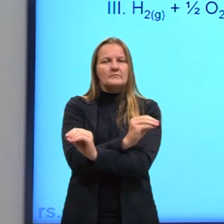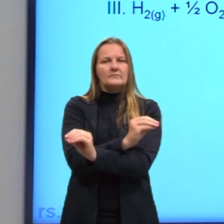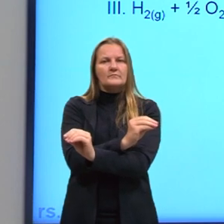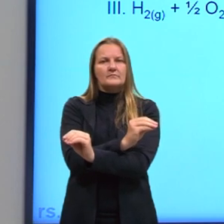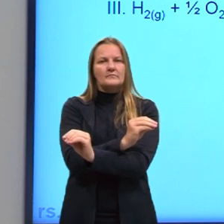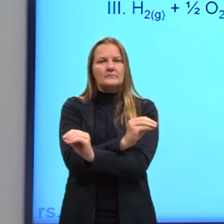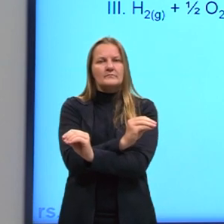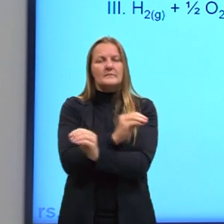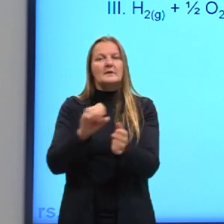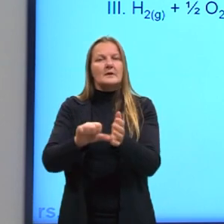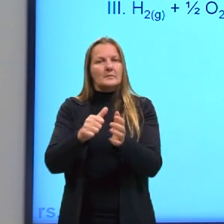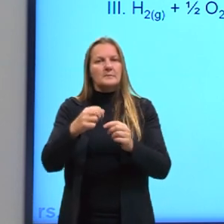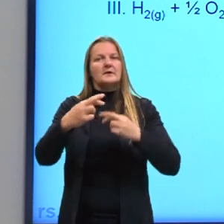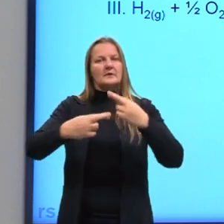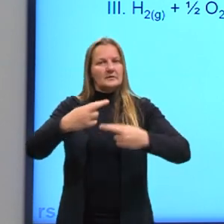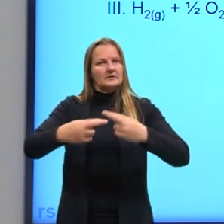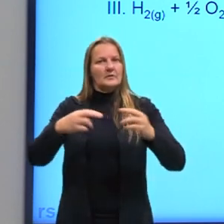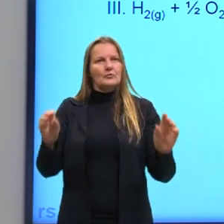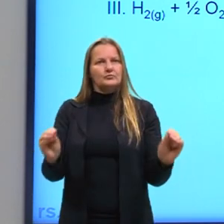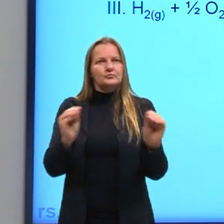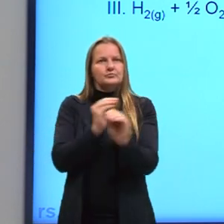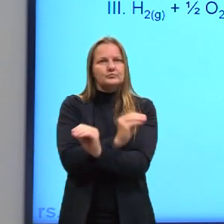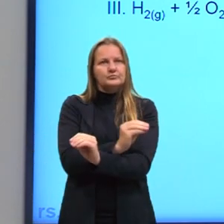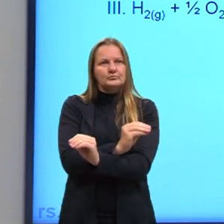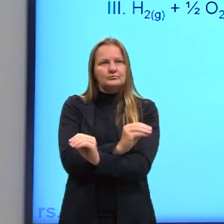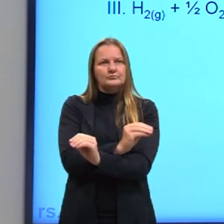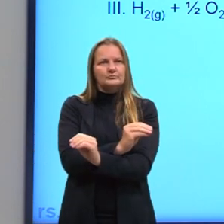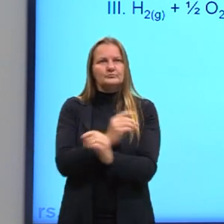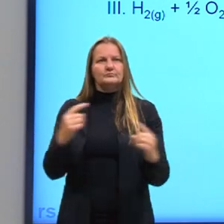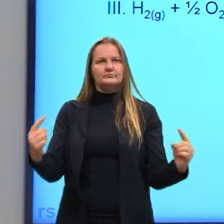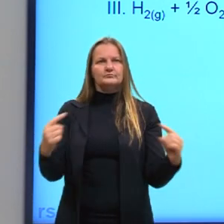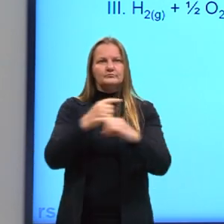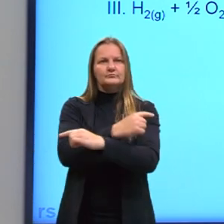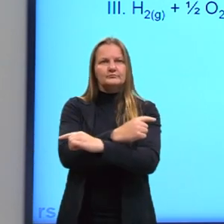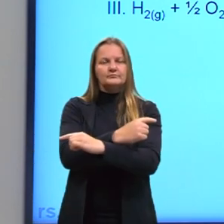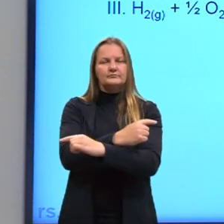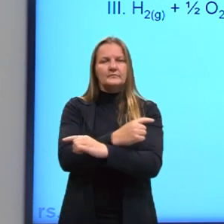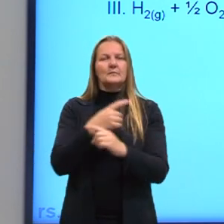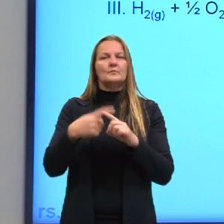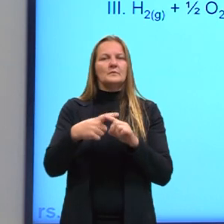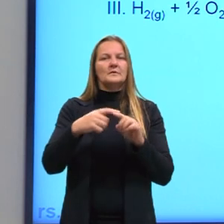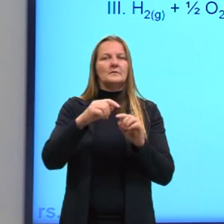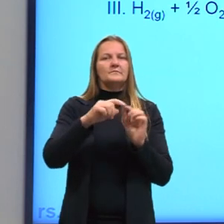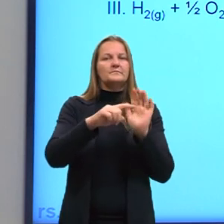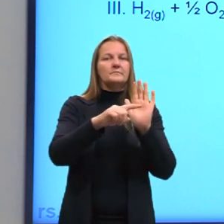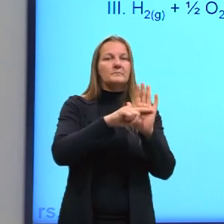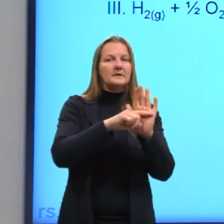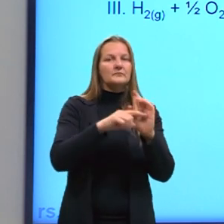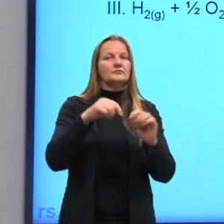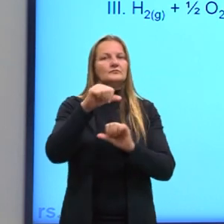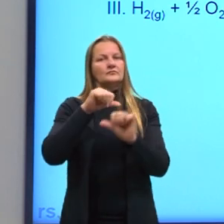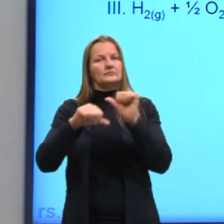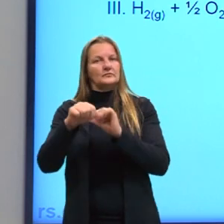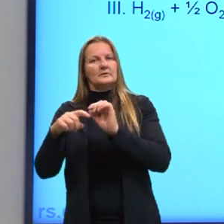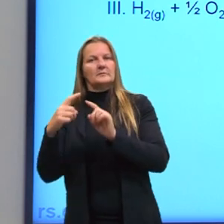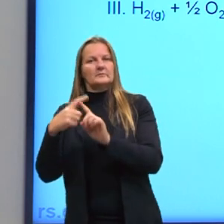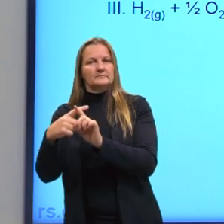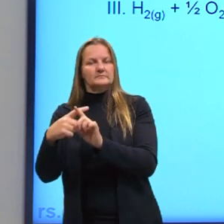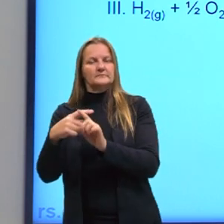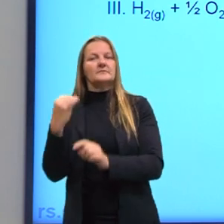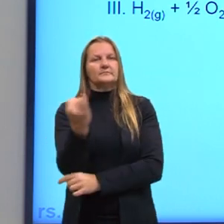reação se eu inverto essa primeira reação eu inverto o sinal da minha variação de entalpia